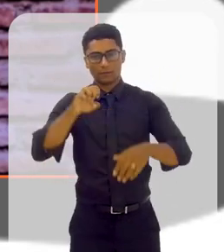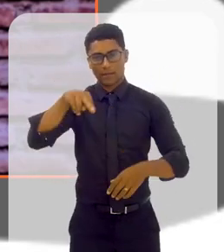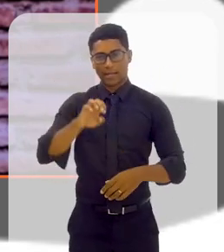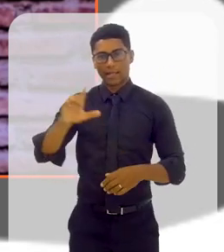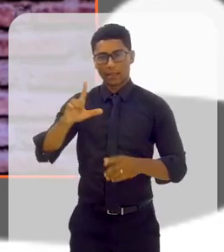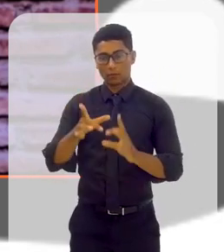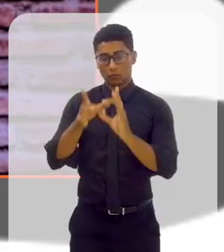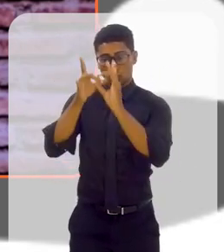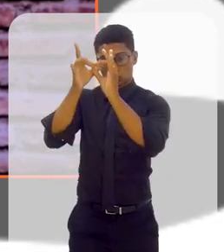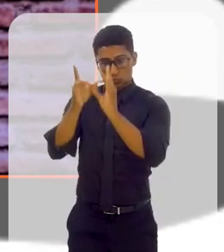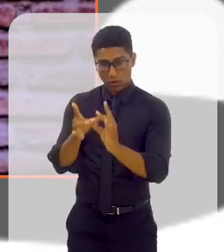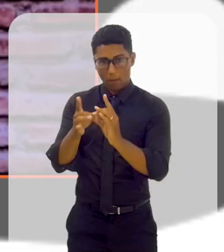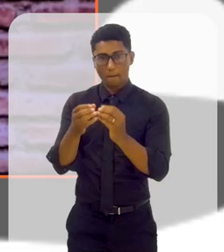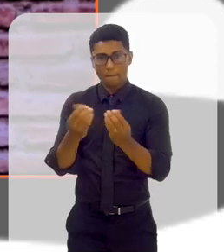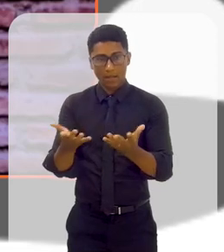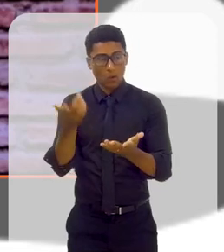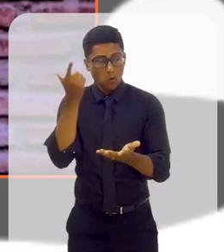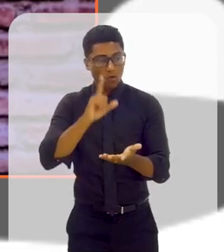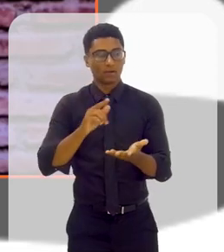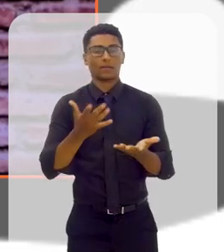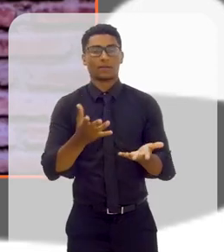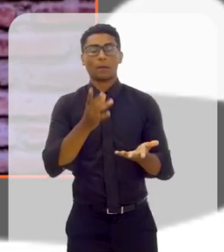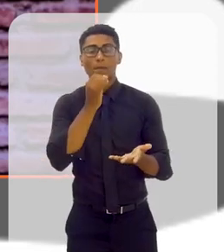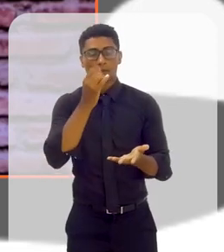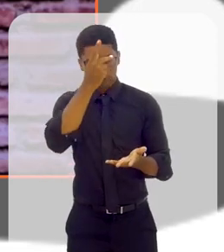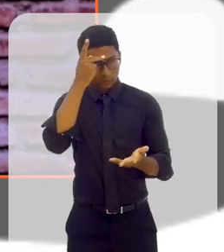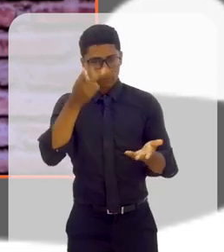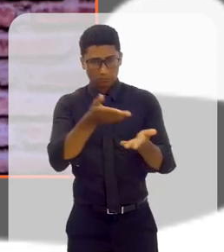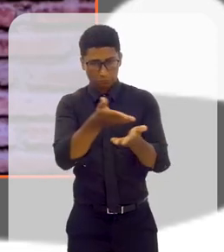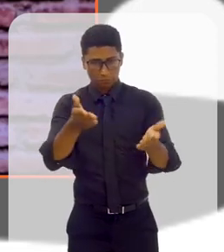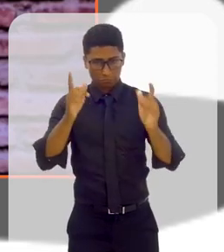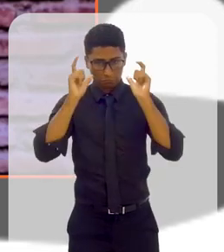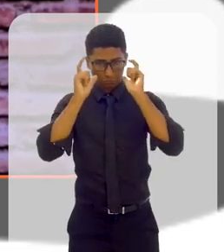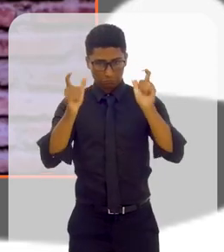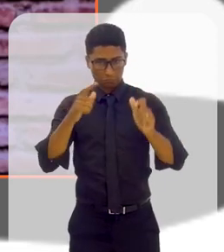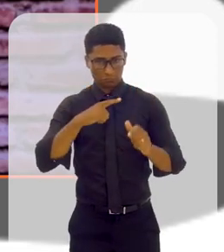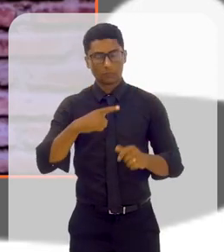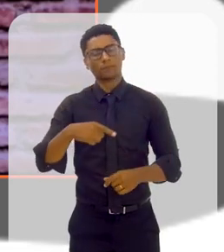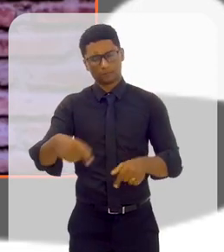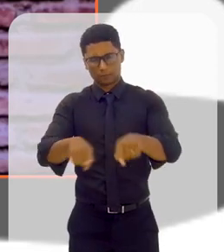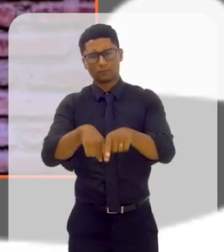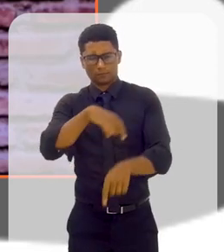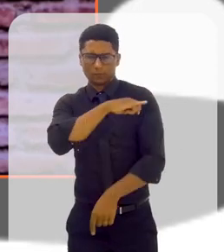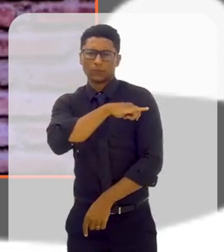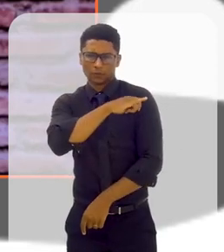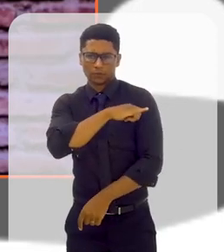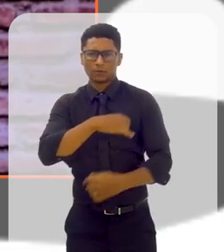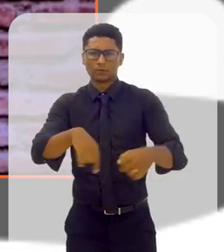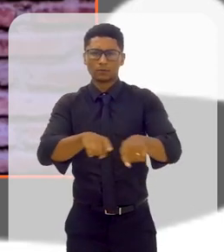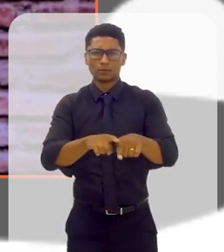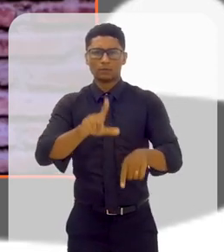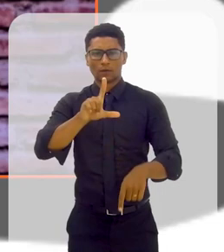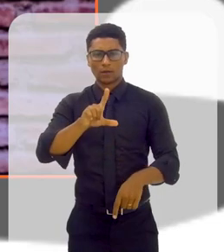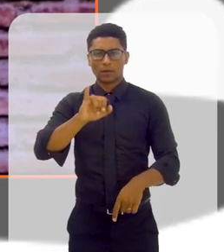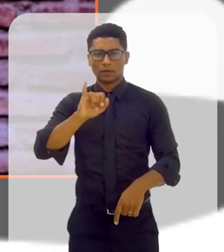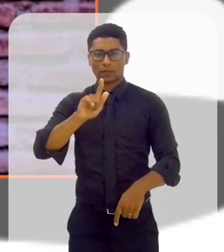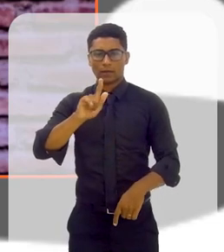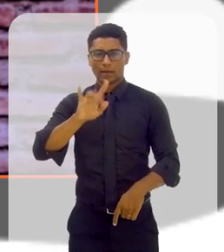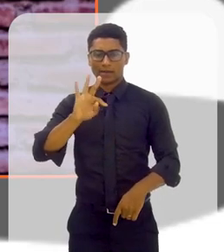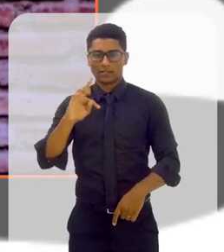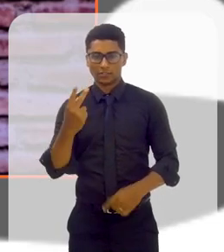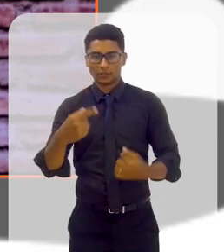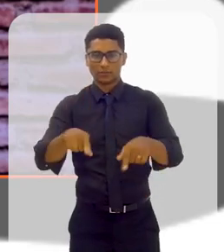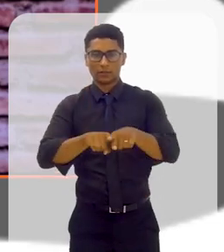atuamos em conjunto para fazer esse processo. Então, se as pessoas que tiverem interesse, isso no Rio de Janeiro, existe a Light e a